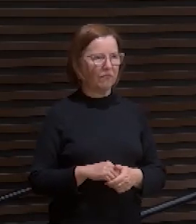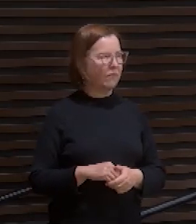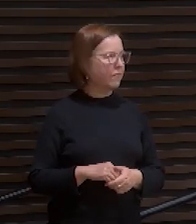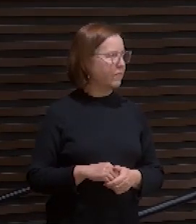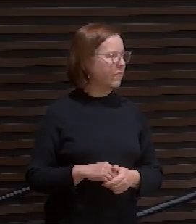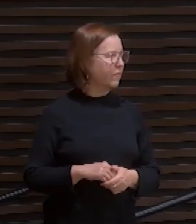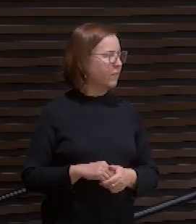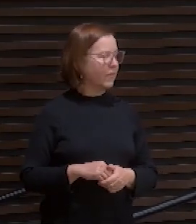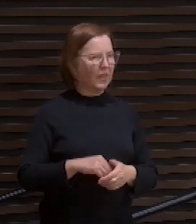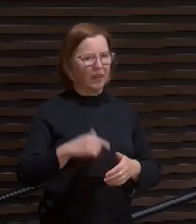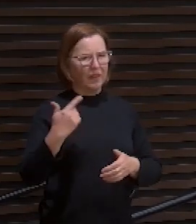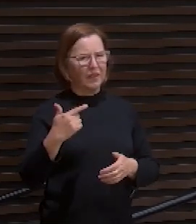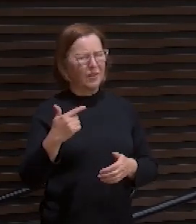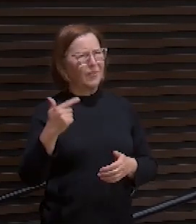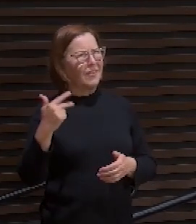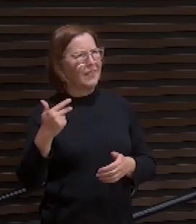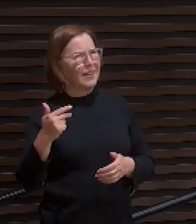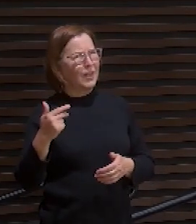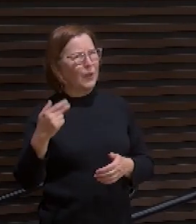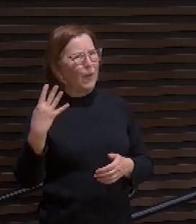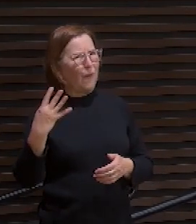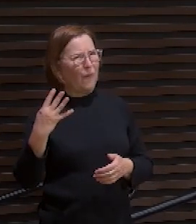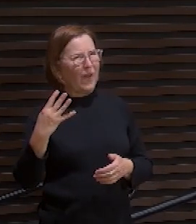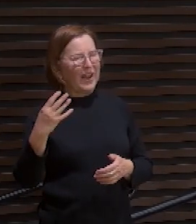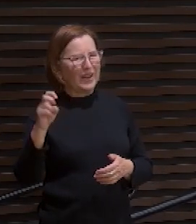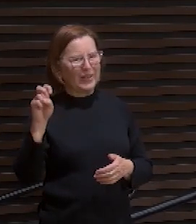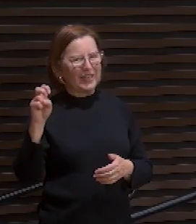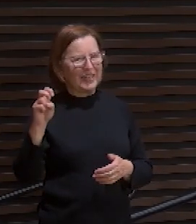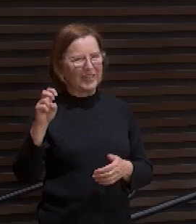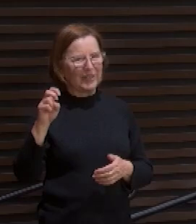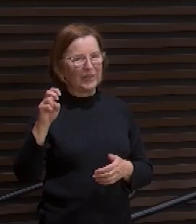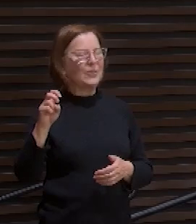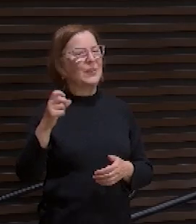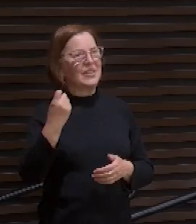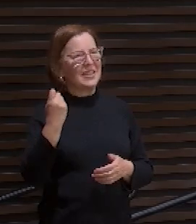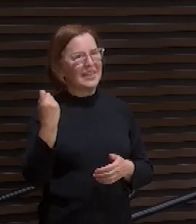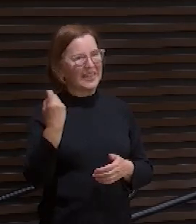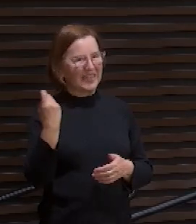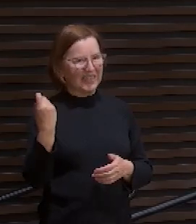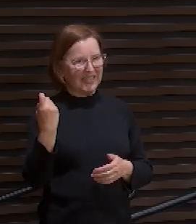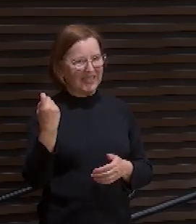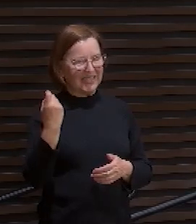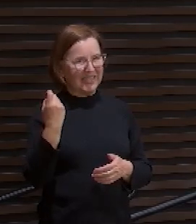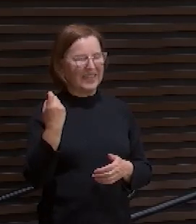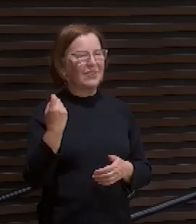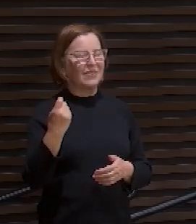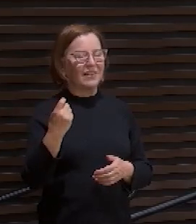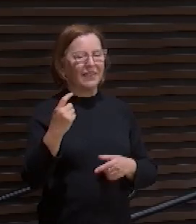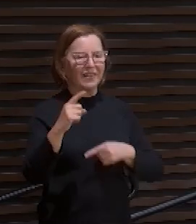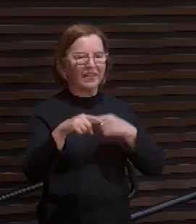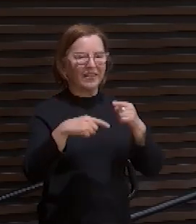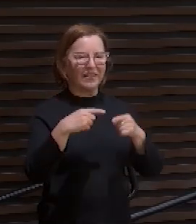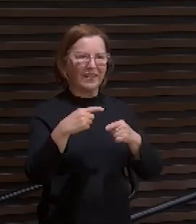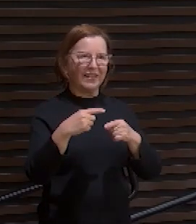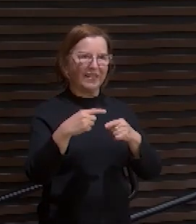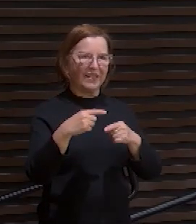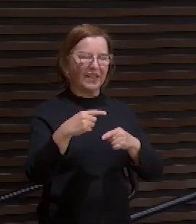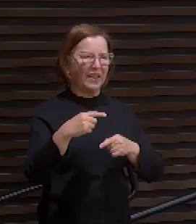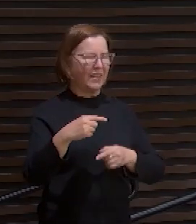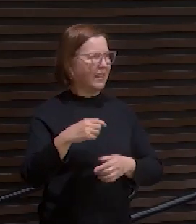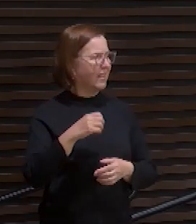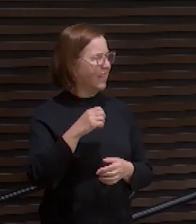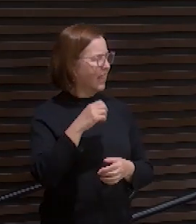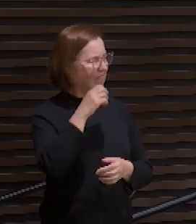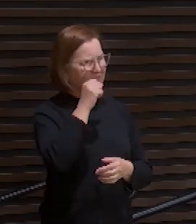Segundo dia, 3º dia, 4º dia, sábado descansa. 1º dia descansa, aí trabalha.